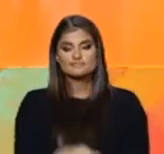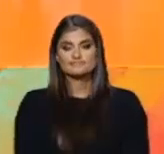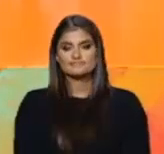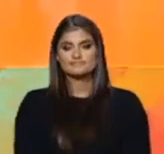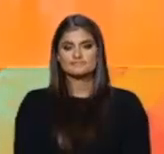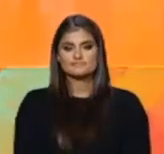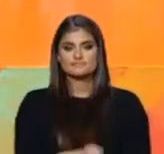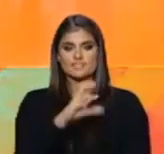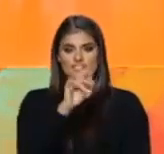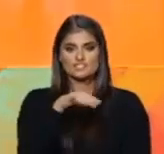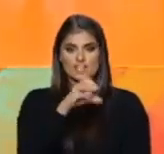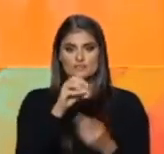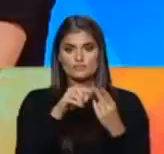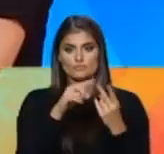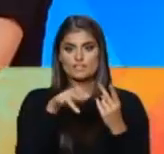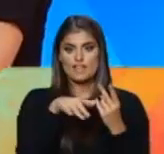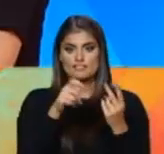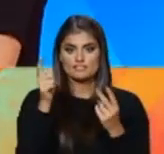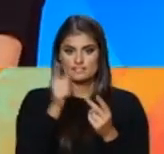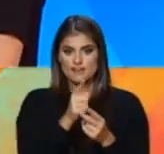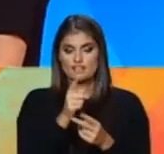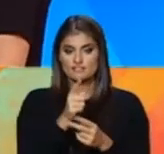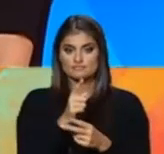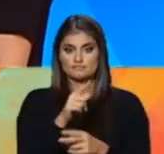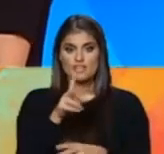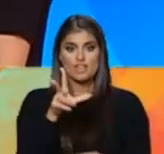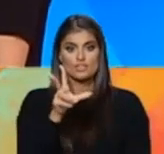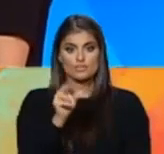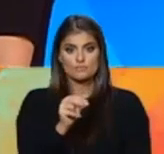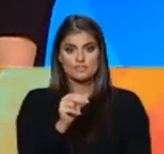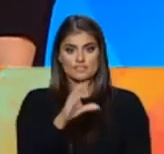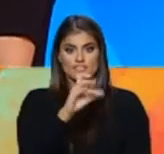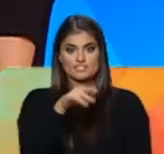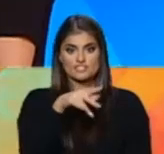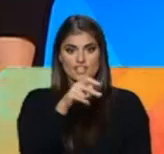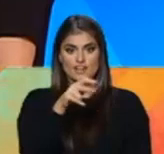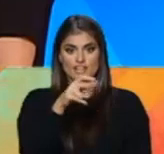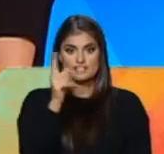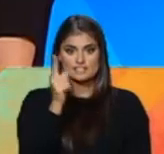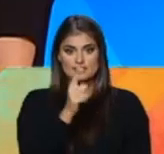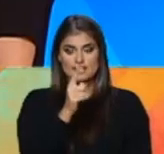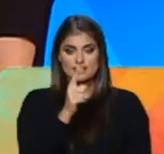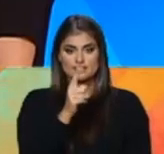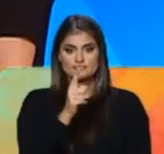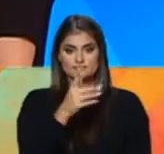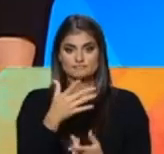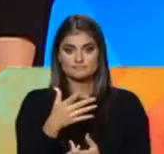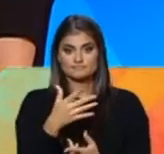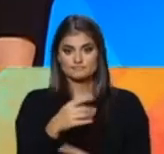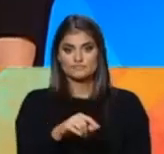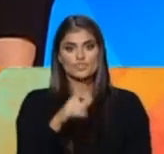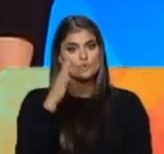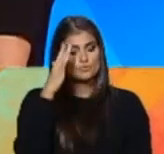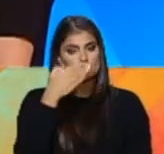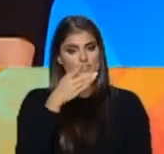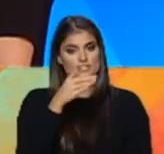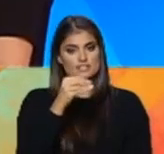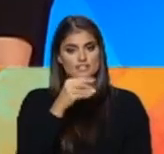Ora, Cristiano Silva e André Vieira é a dupla da Cristiana Sá, Cristiano com Cristiana, e o número de